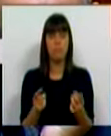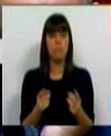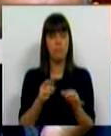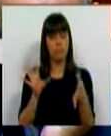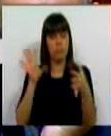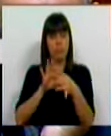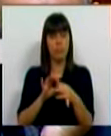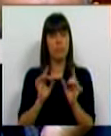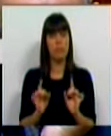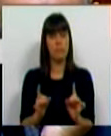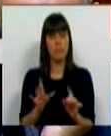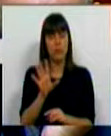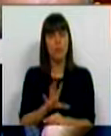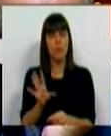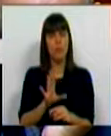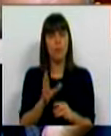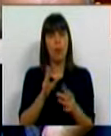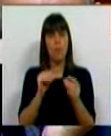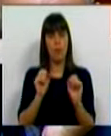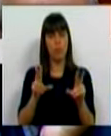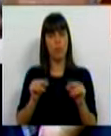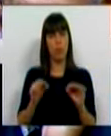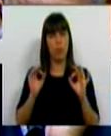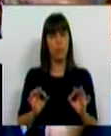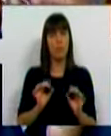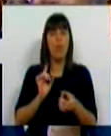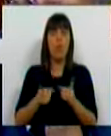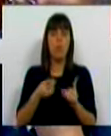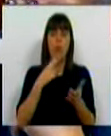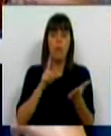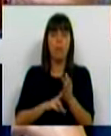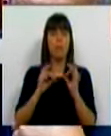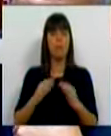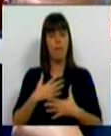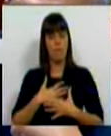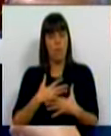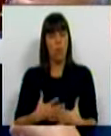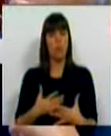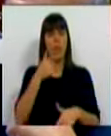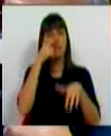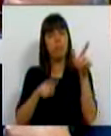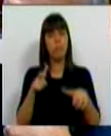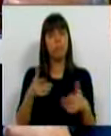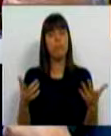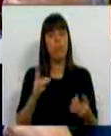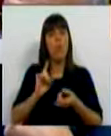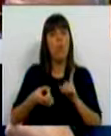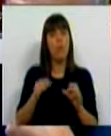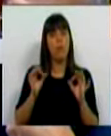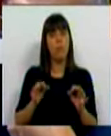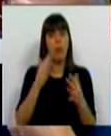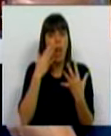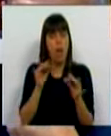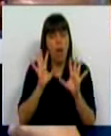que corresponderão de uma forma mais genuína àquilo que é a efetiva vontade popular e àquilo que é